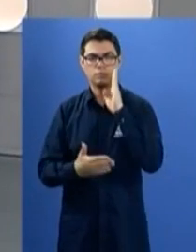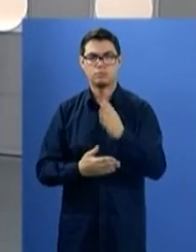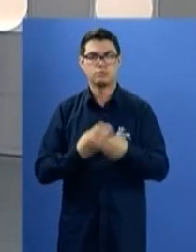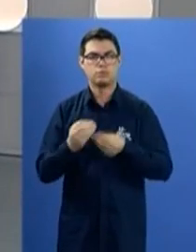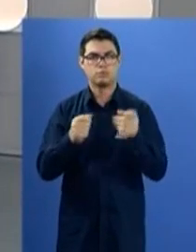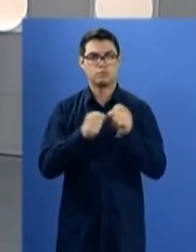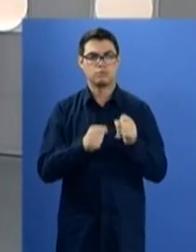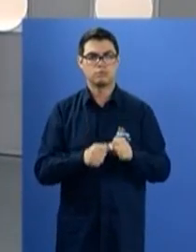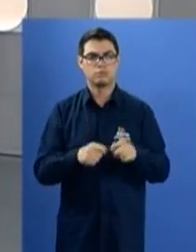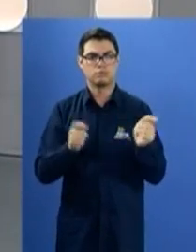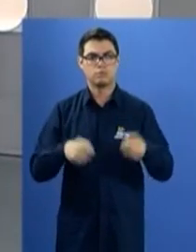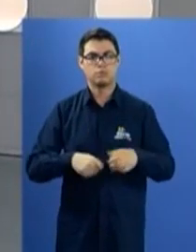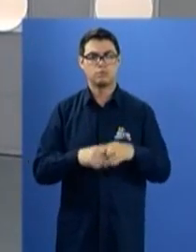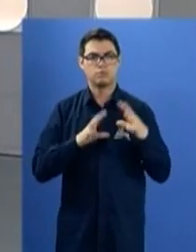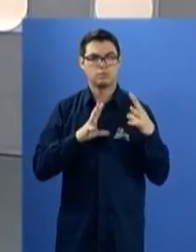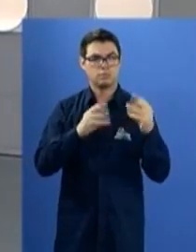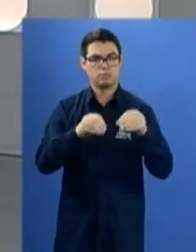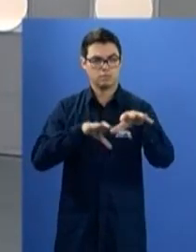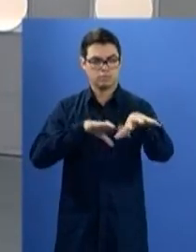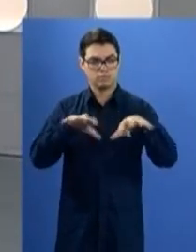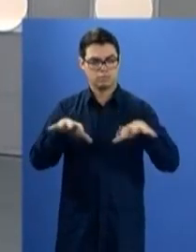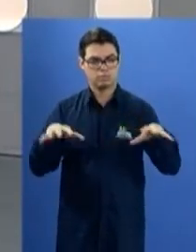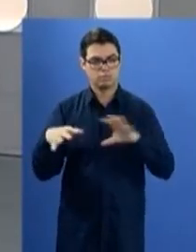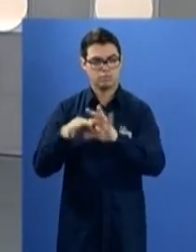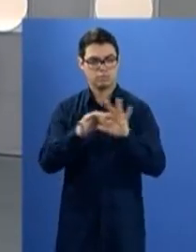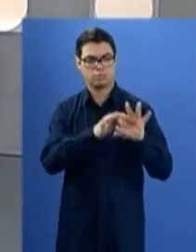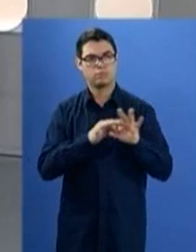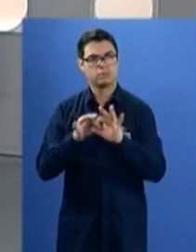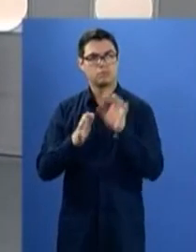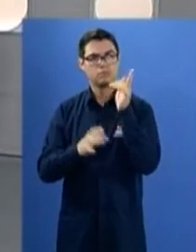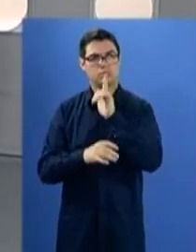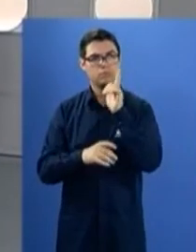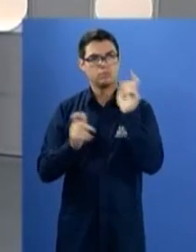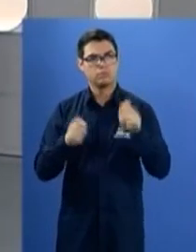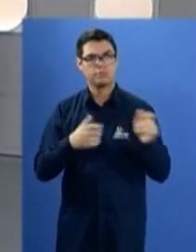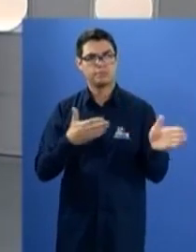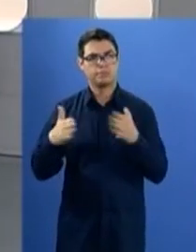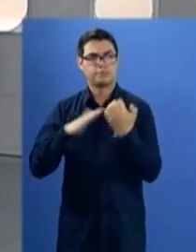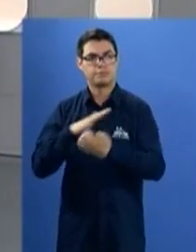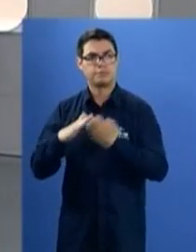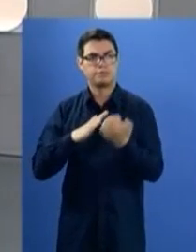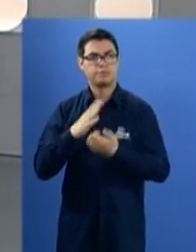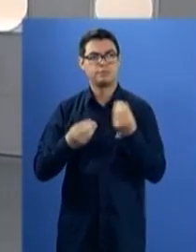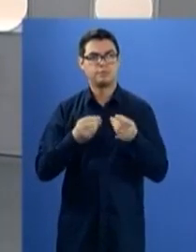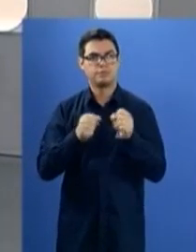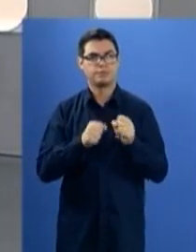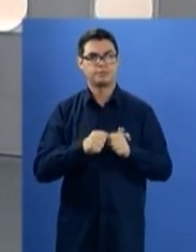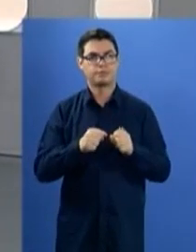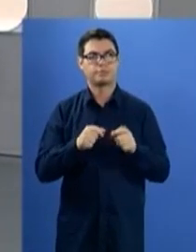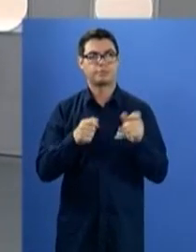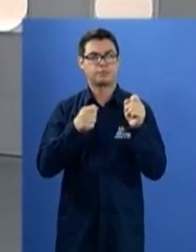forma eficiente, que toda esta engrenagem da organização deve estar